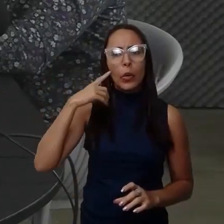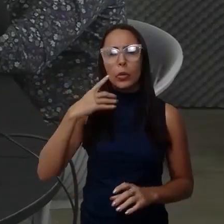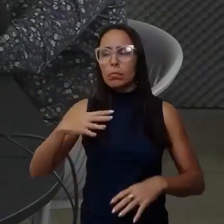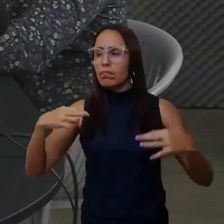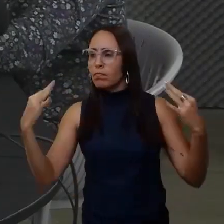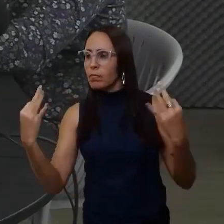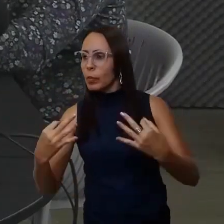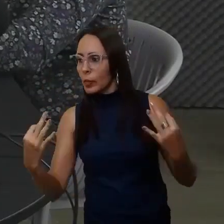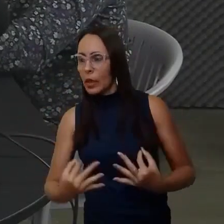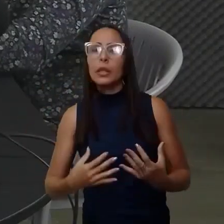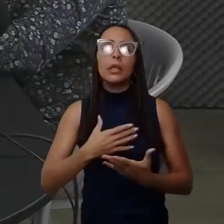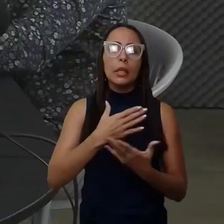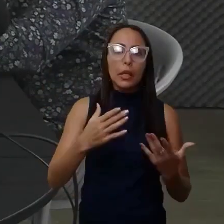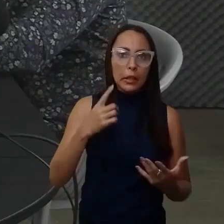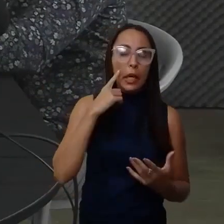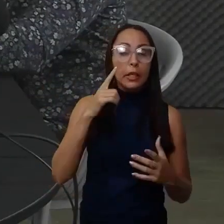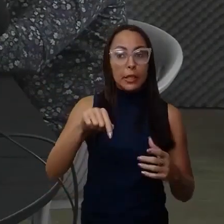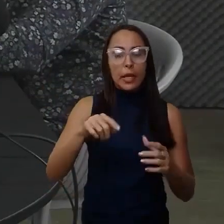Existe um preciosismo em Recife, né?